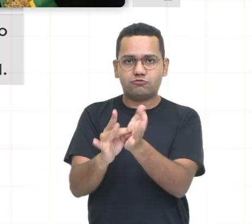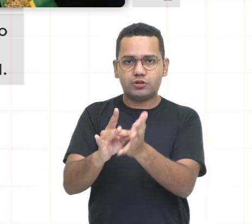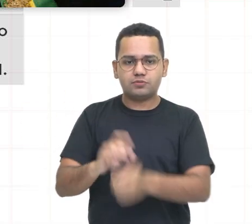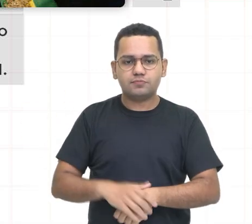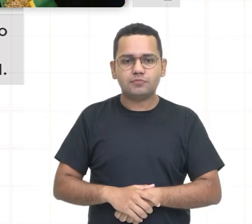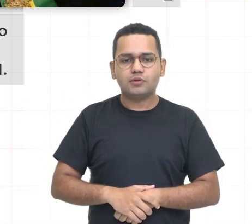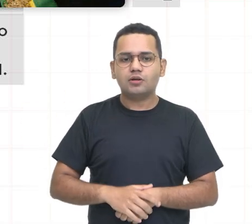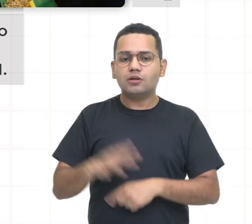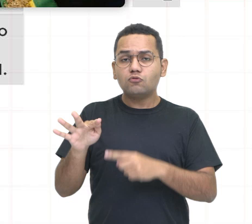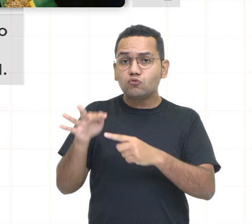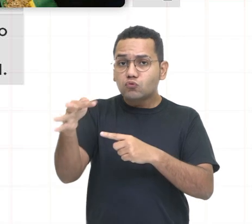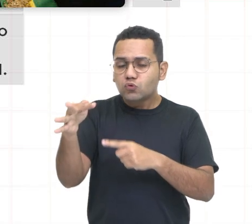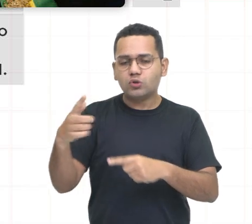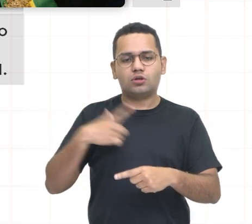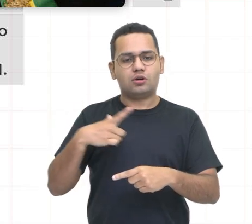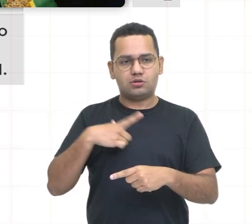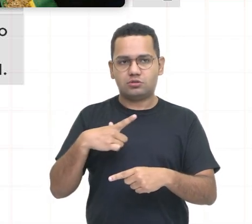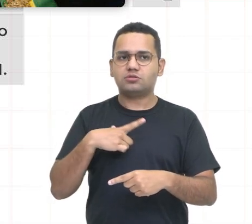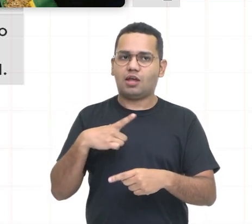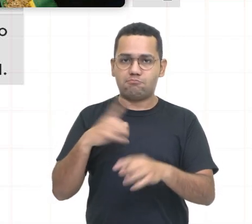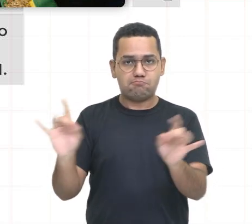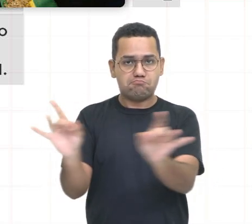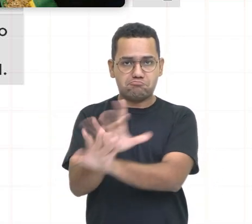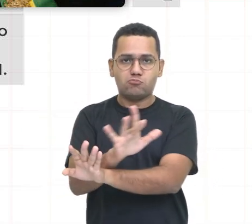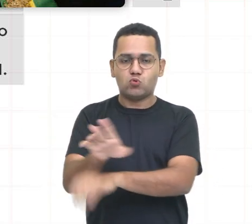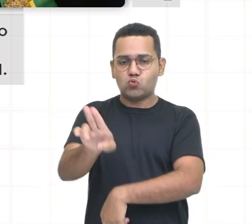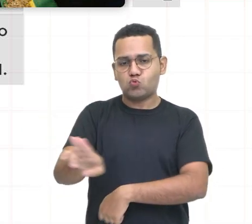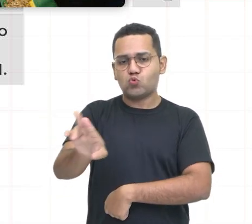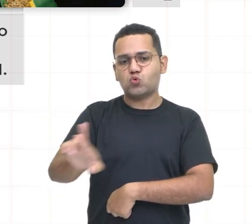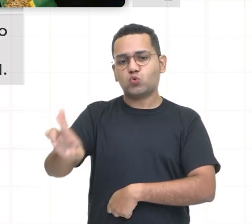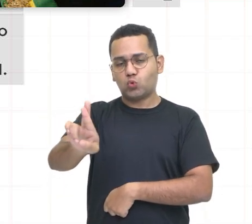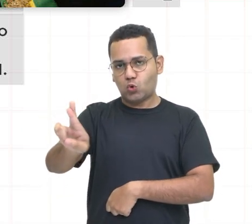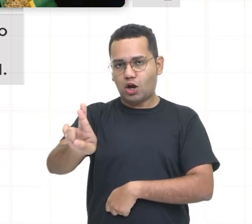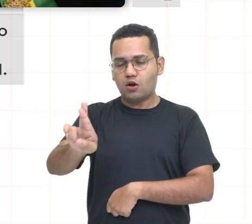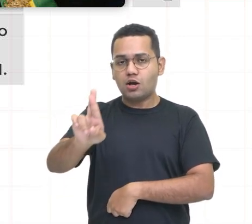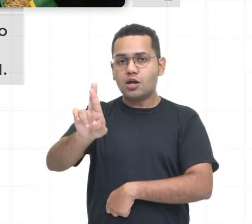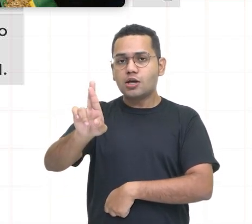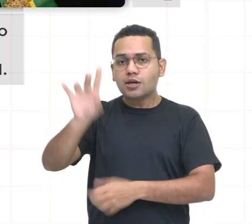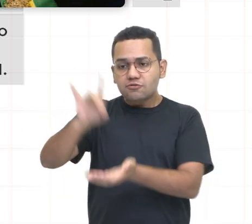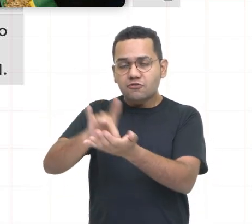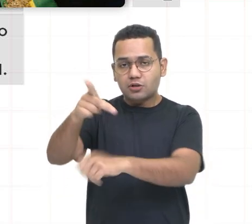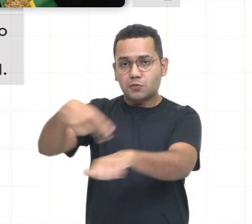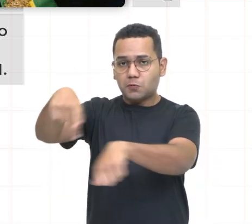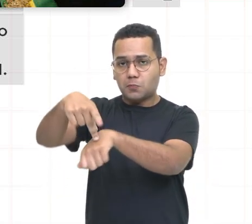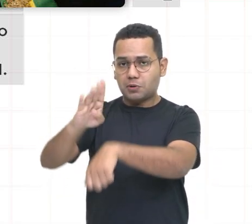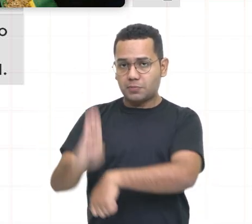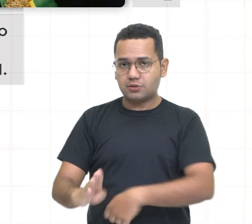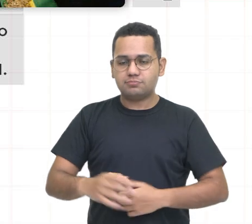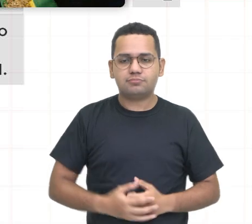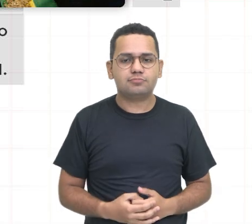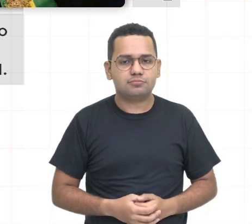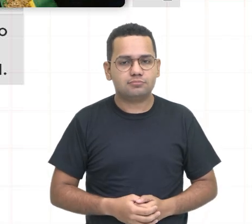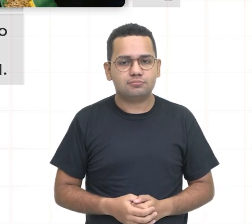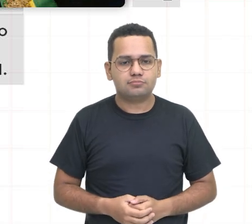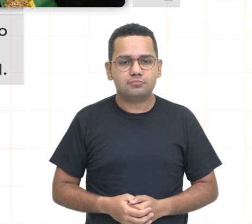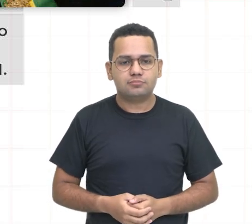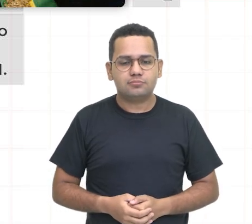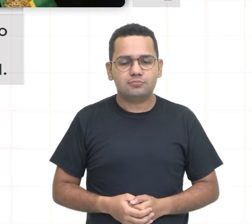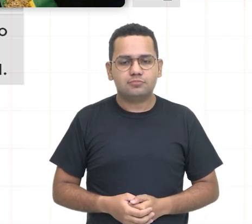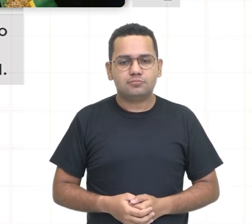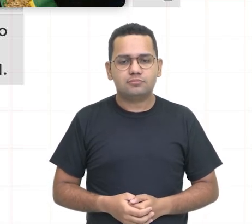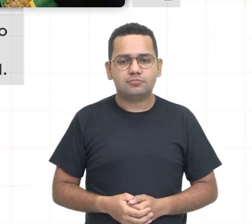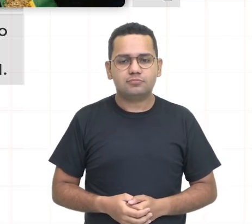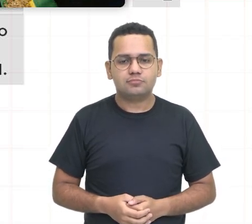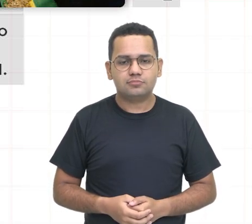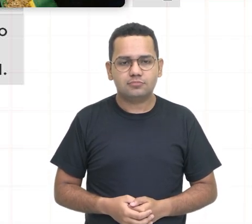do real como a nova moeda oficial do Brasil e que obteve como resultados, né, você vai